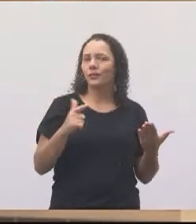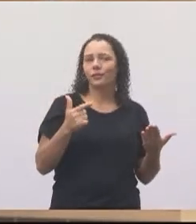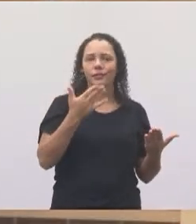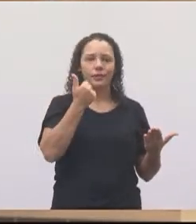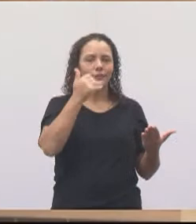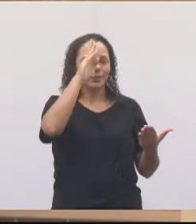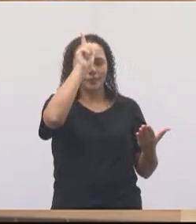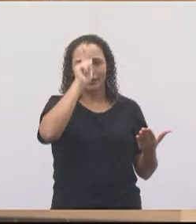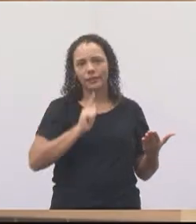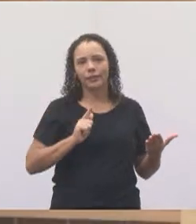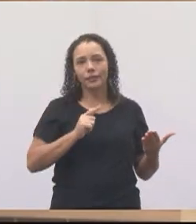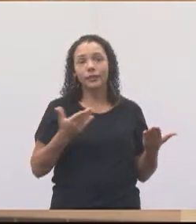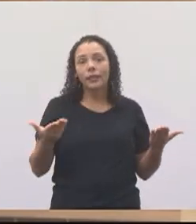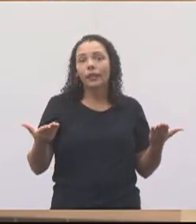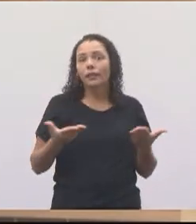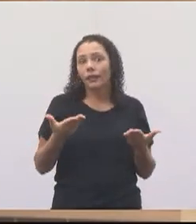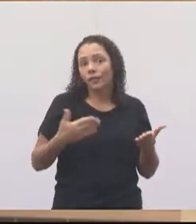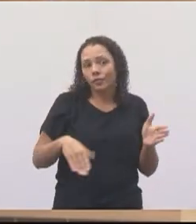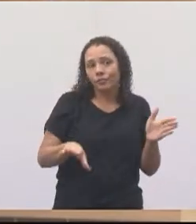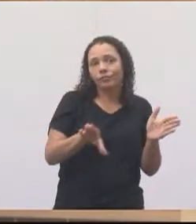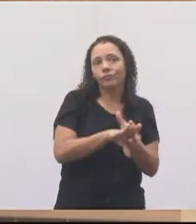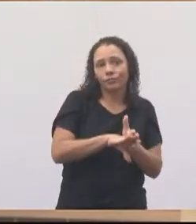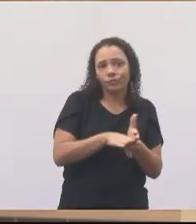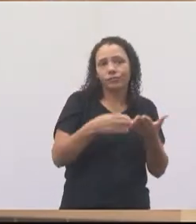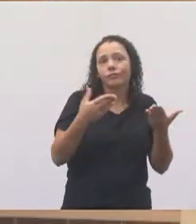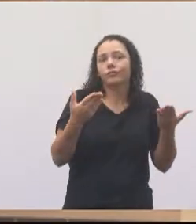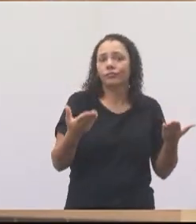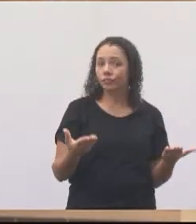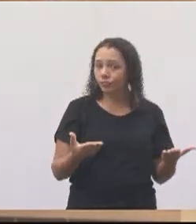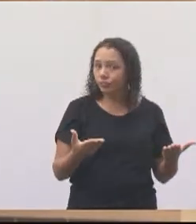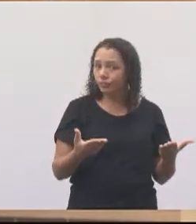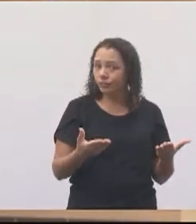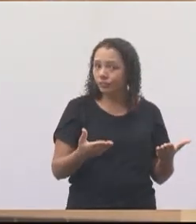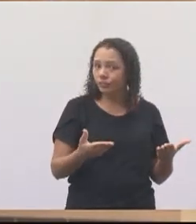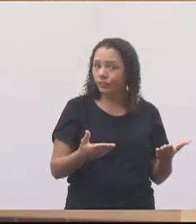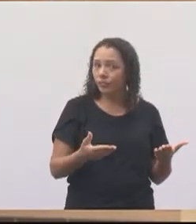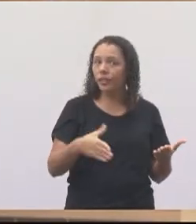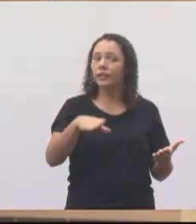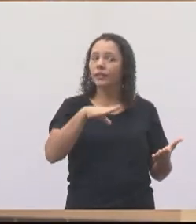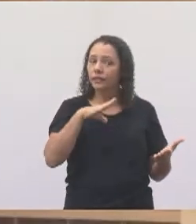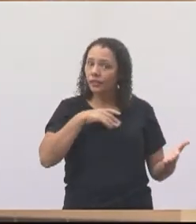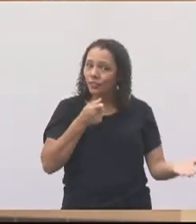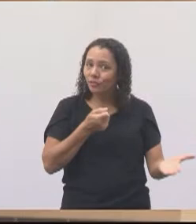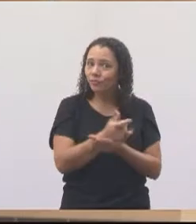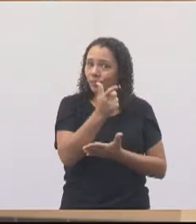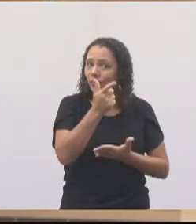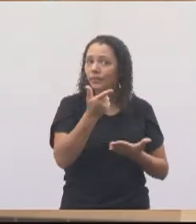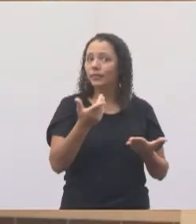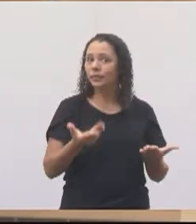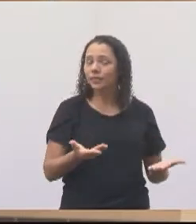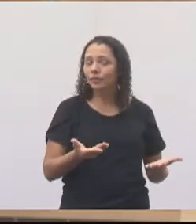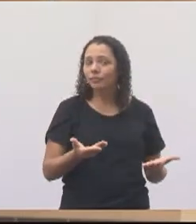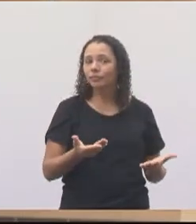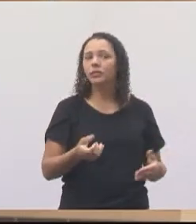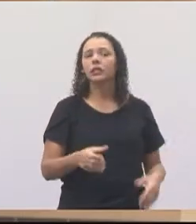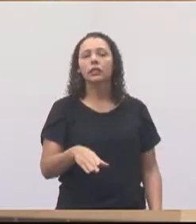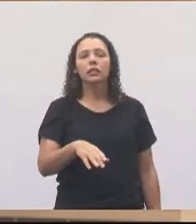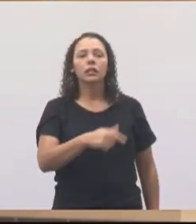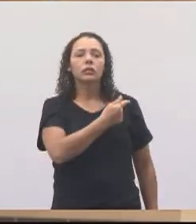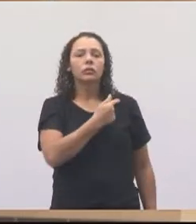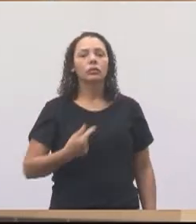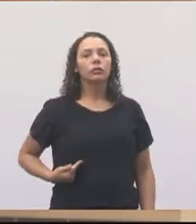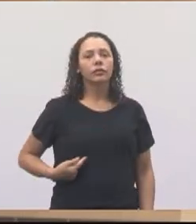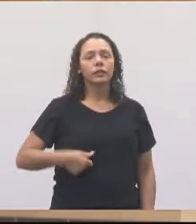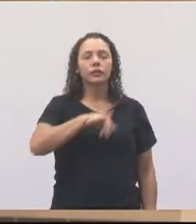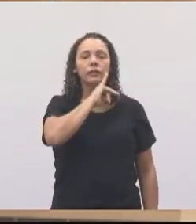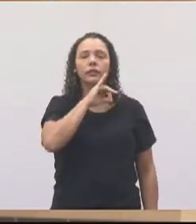né? E agora chegou a hora do município pagar essa conta. No governo de Isaías, a média aí